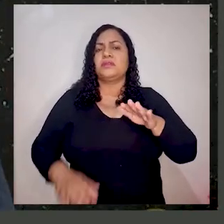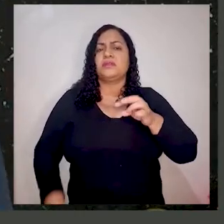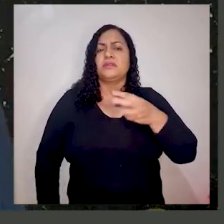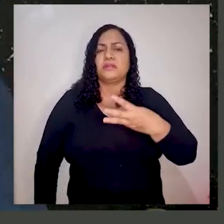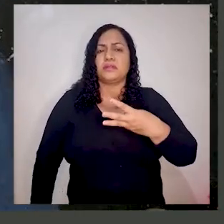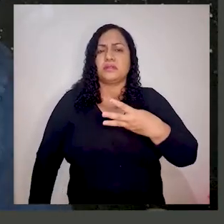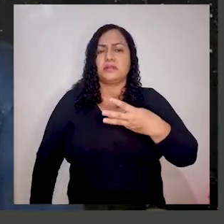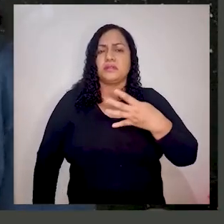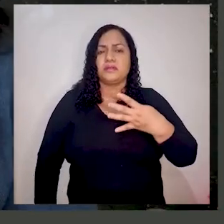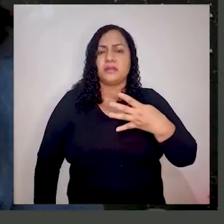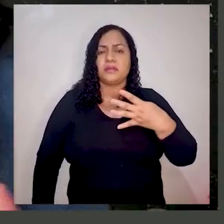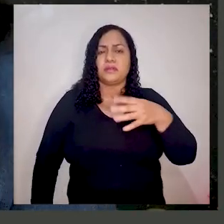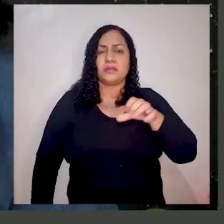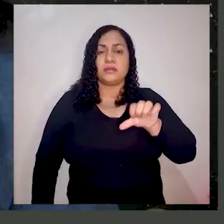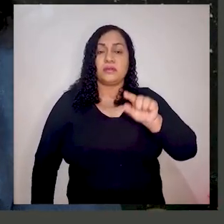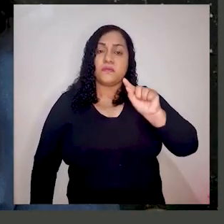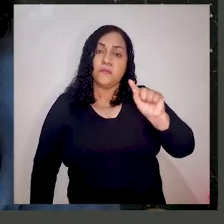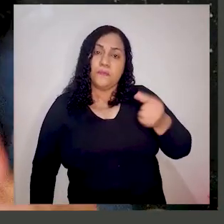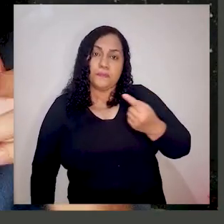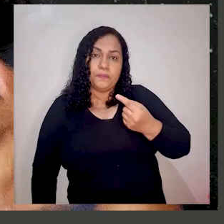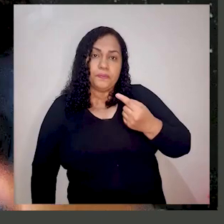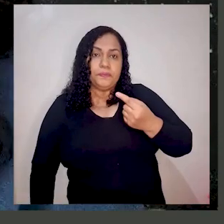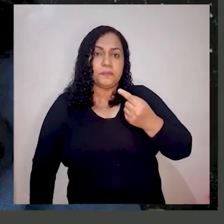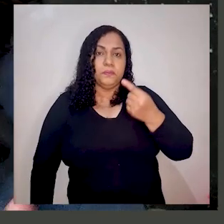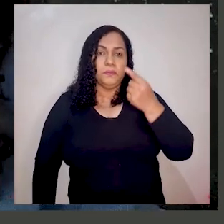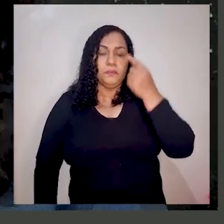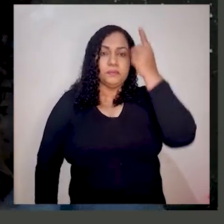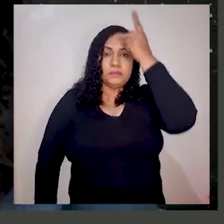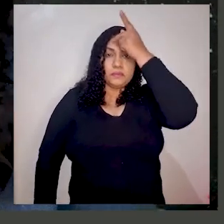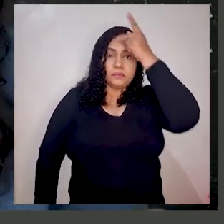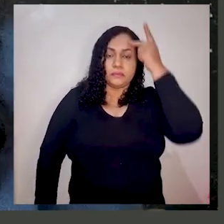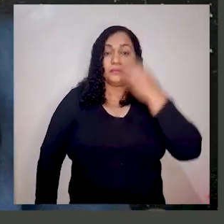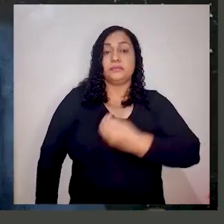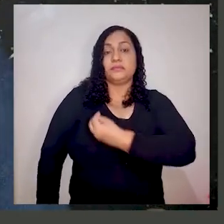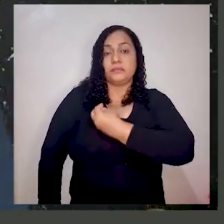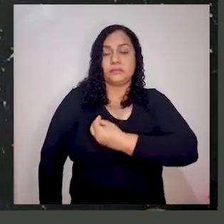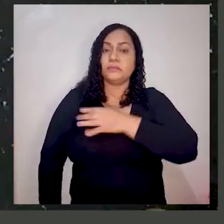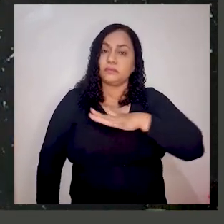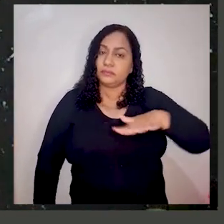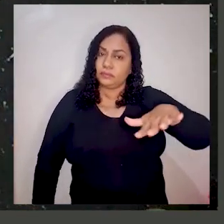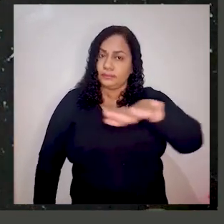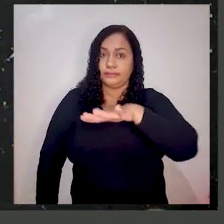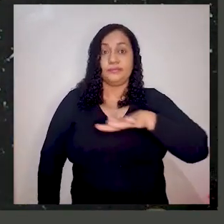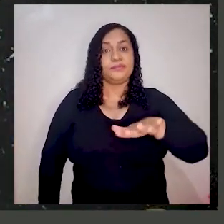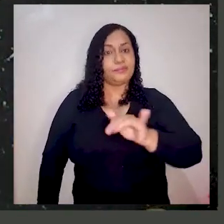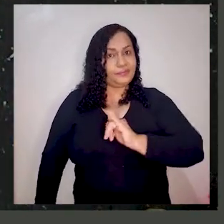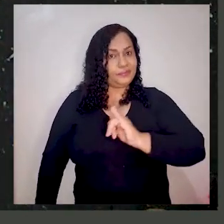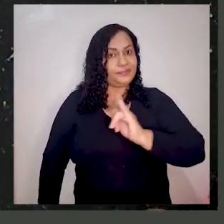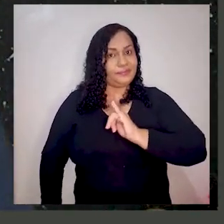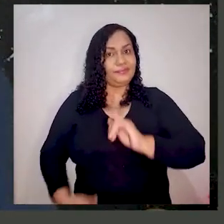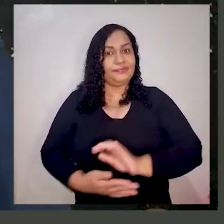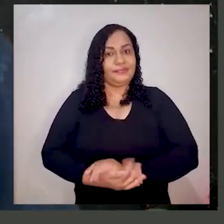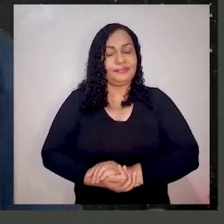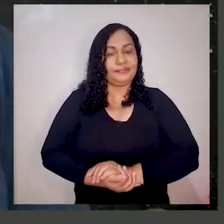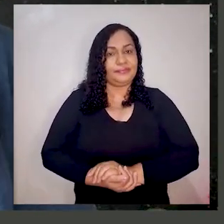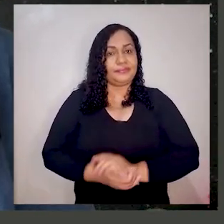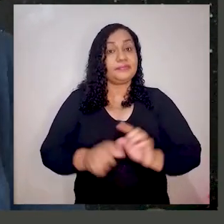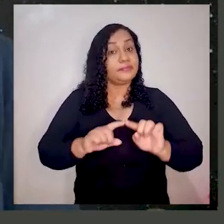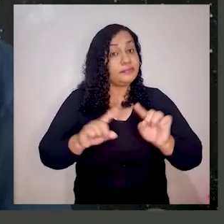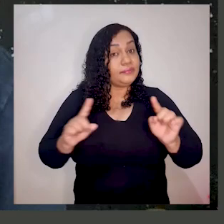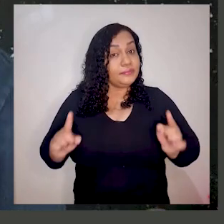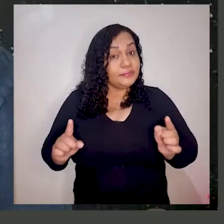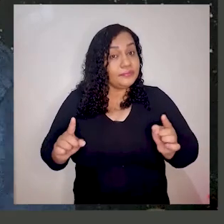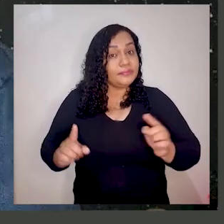dos 349 mil habitantes, ou seja, habitam a região, a área aqui de Imperatriz.